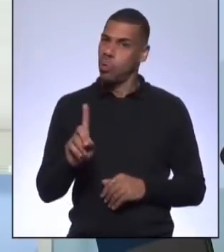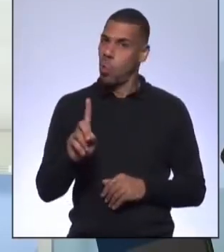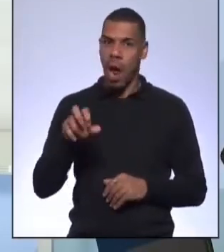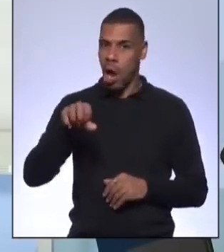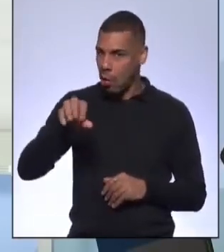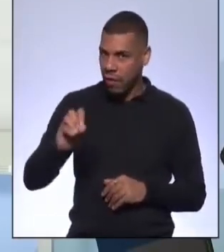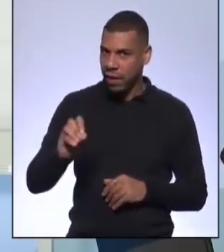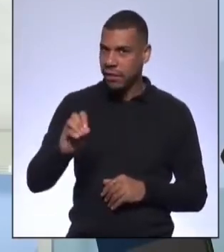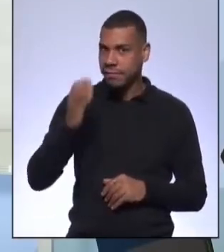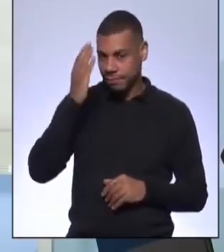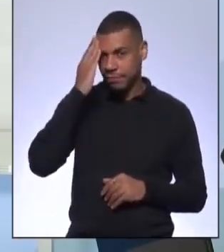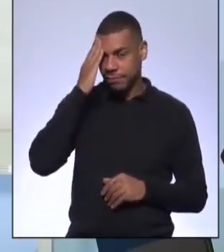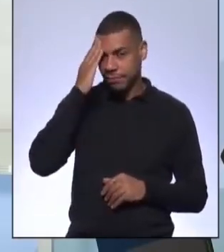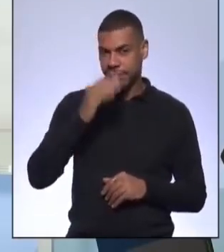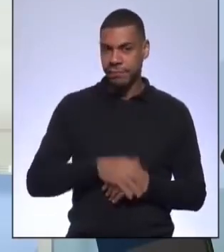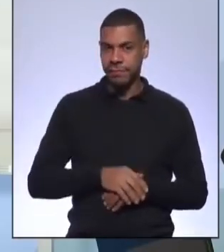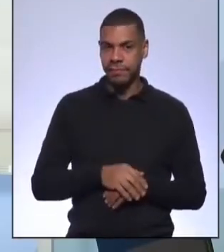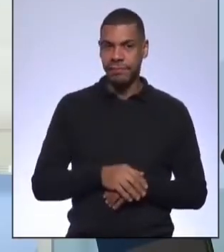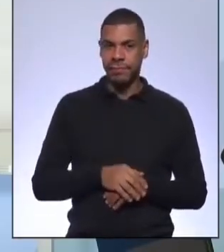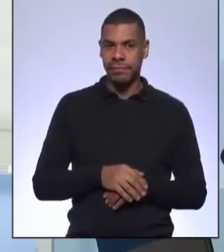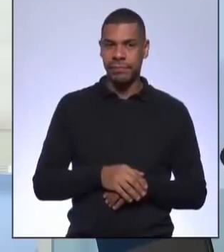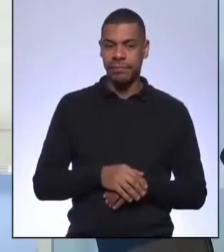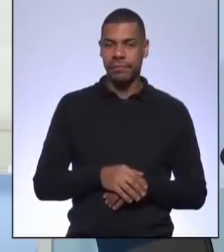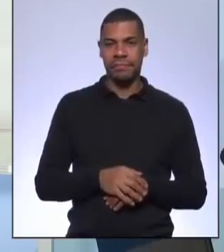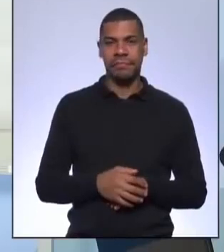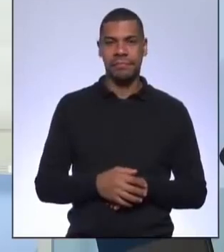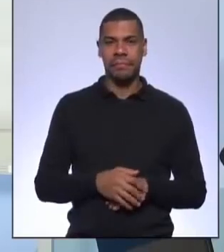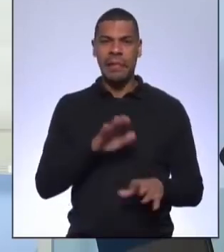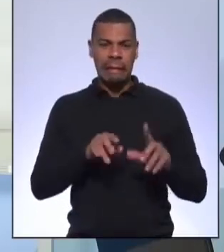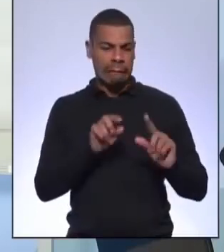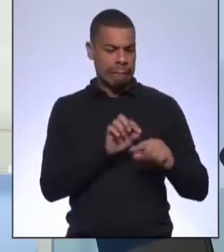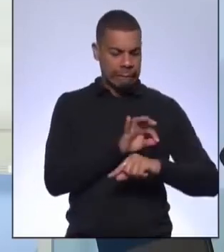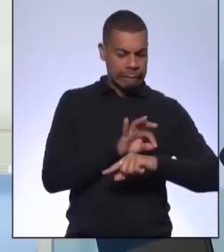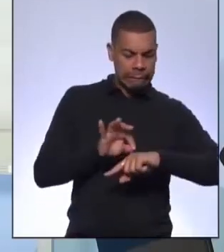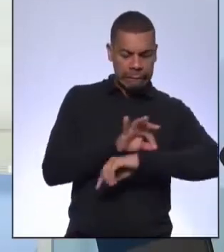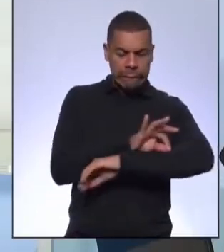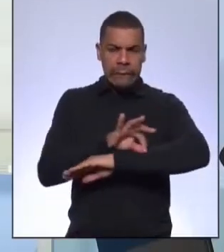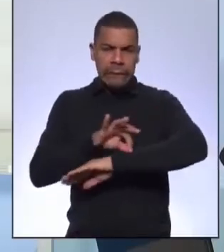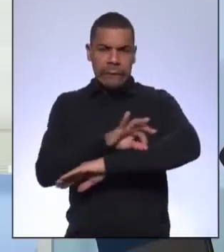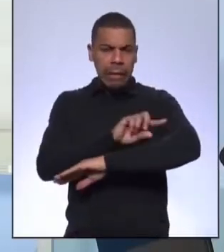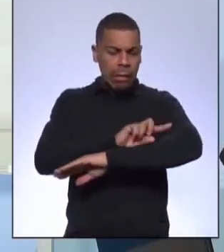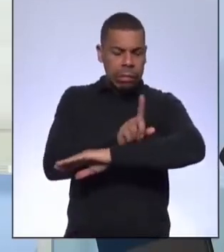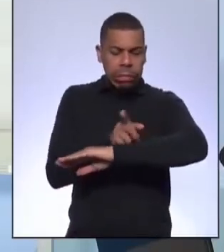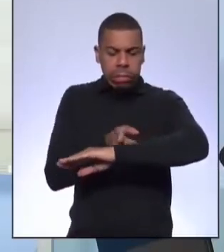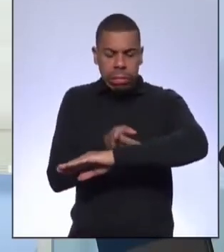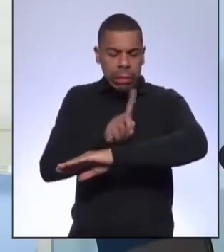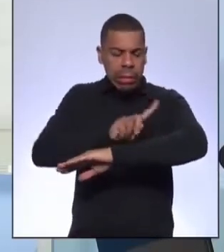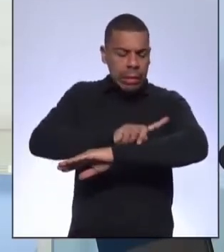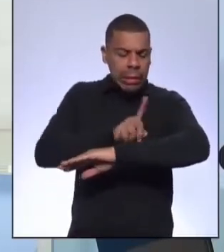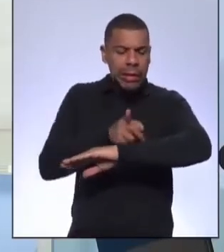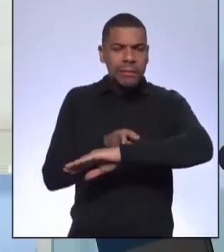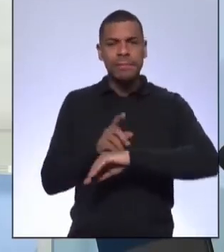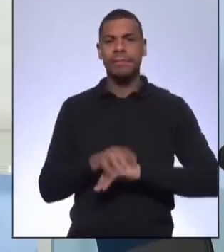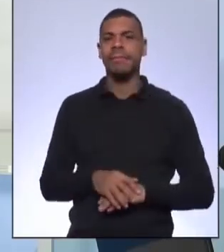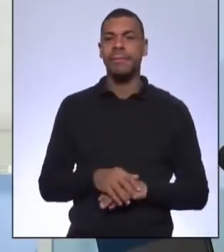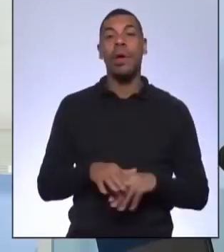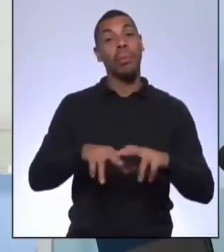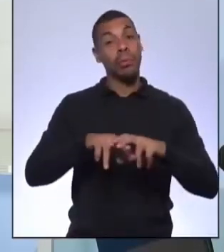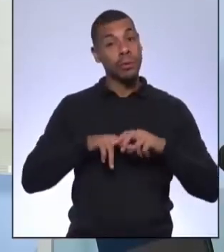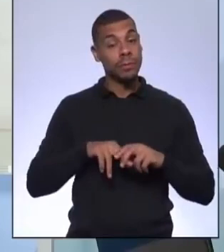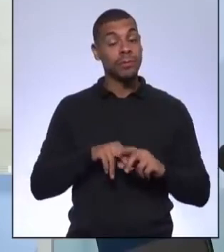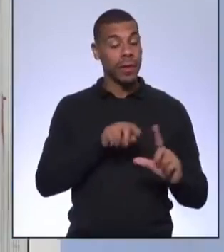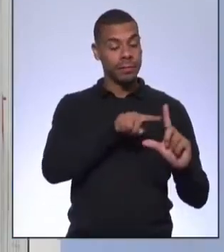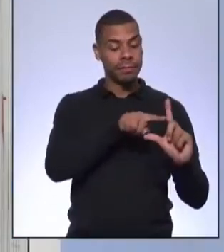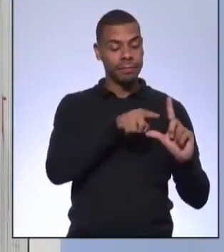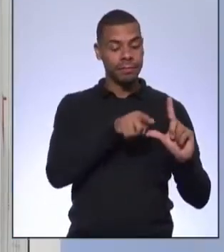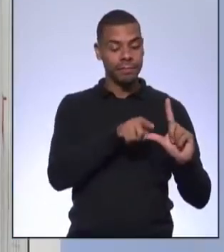90. Se medir com transferidor, ele pode ter 90,5, não é 90, tá? Então, para